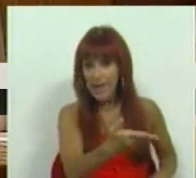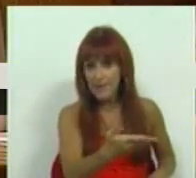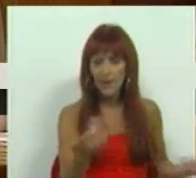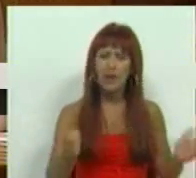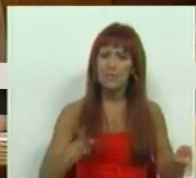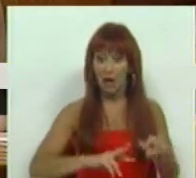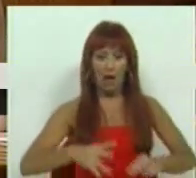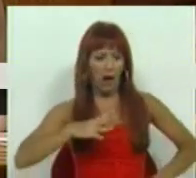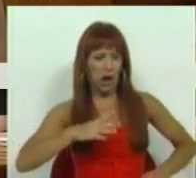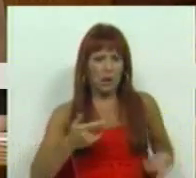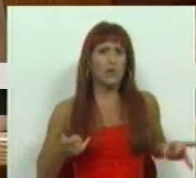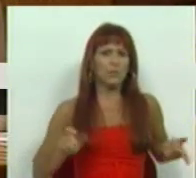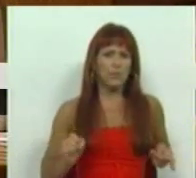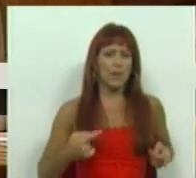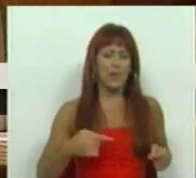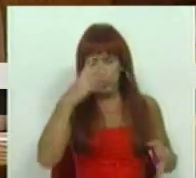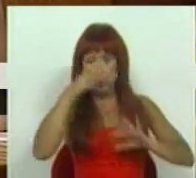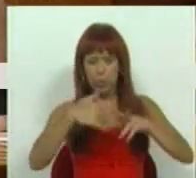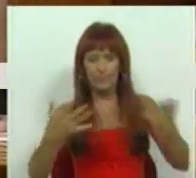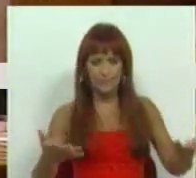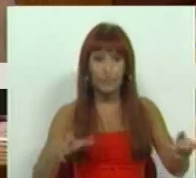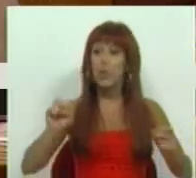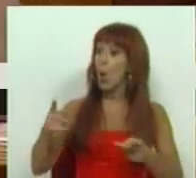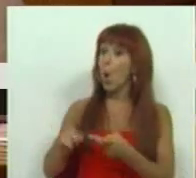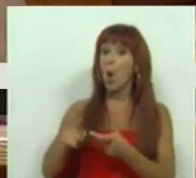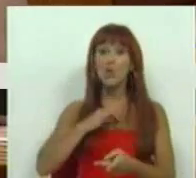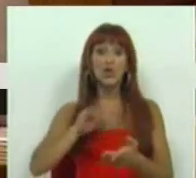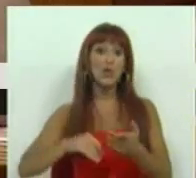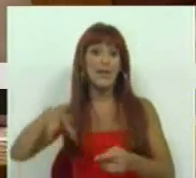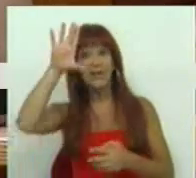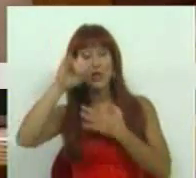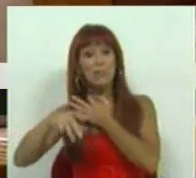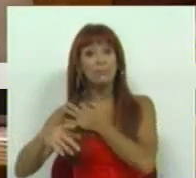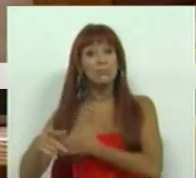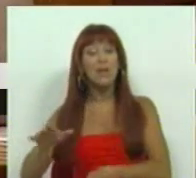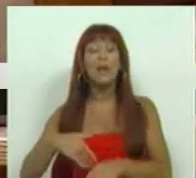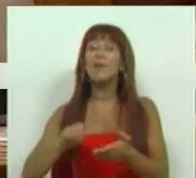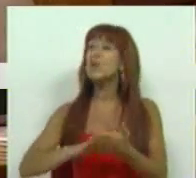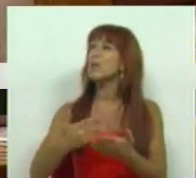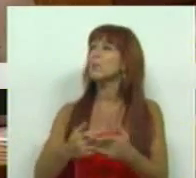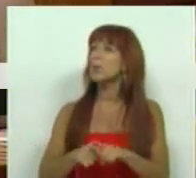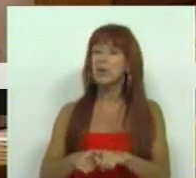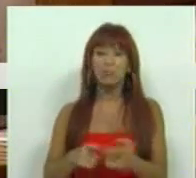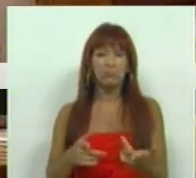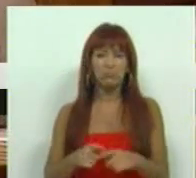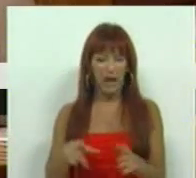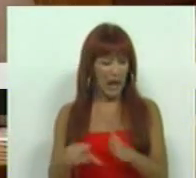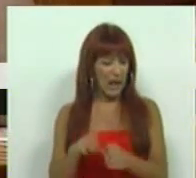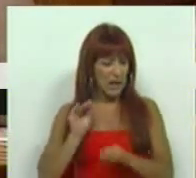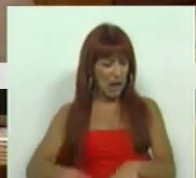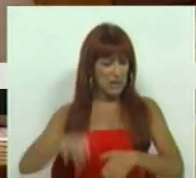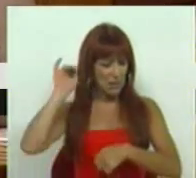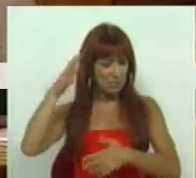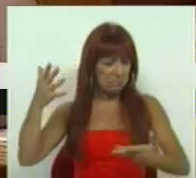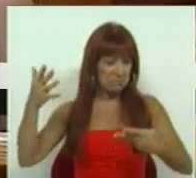então tem que corrigir rapidamente esta atrapalhada, ou então o Sr. Secretário de Estado faz uma interpretação legal que esta lei da Assembleia